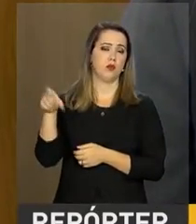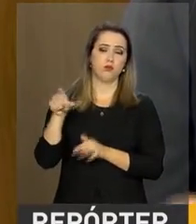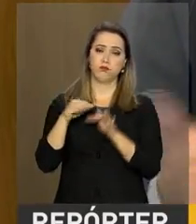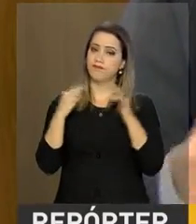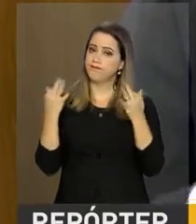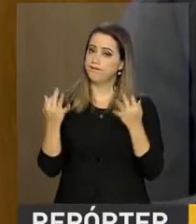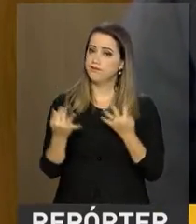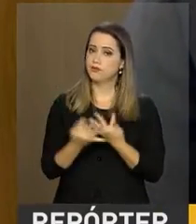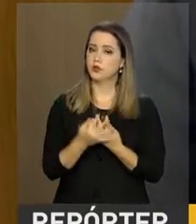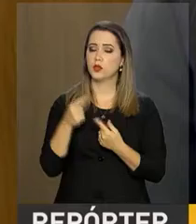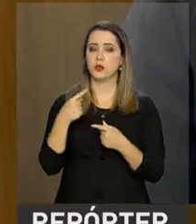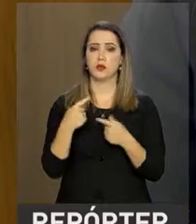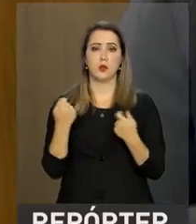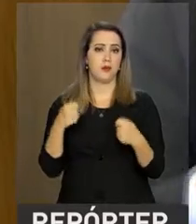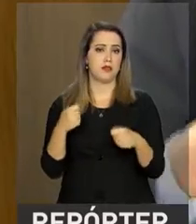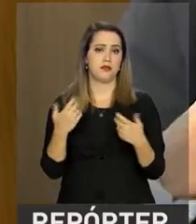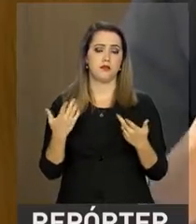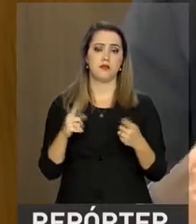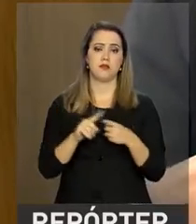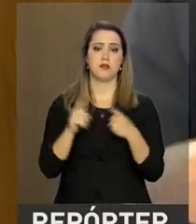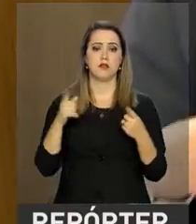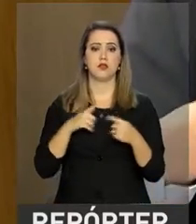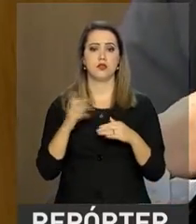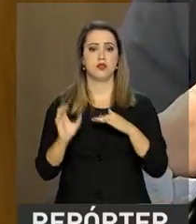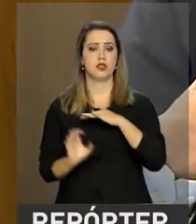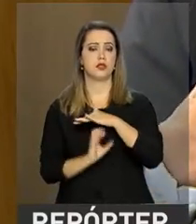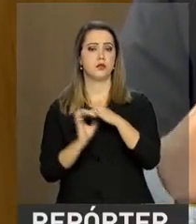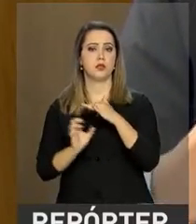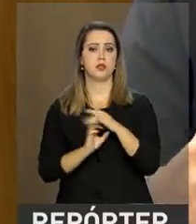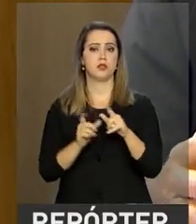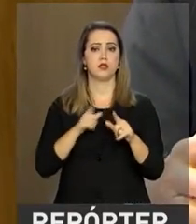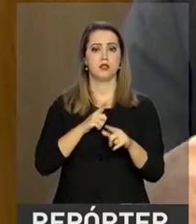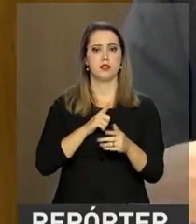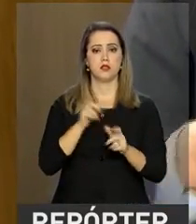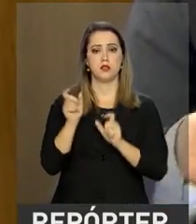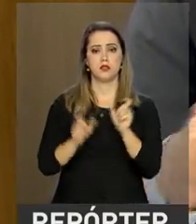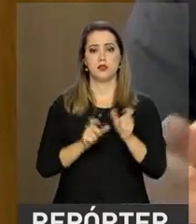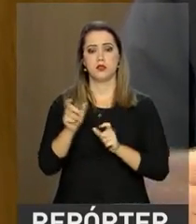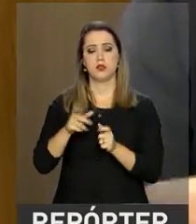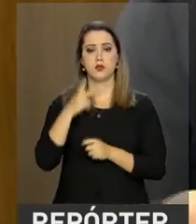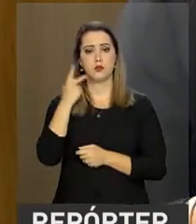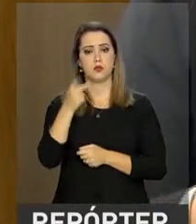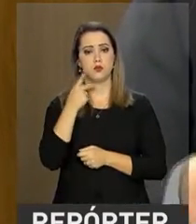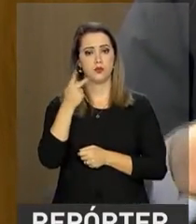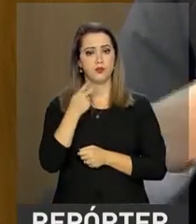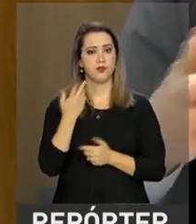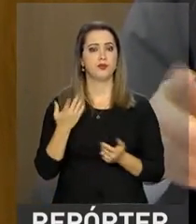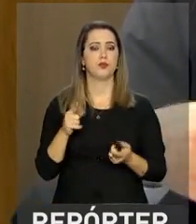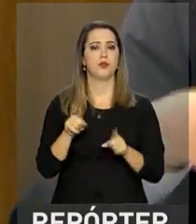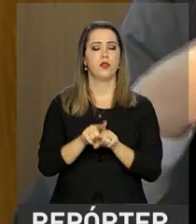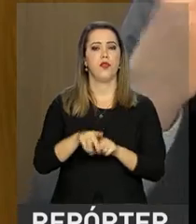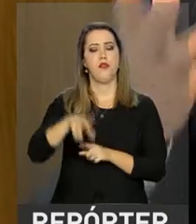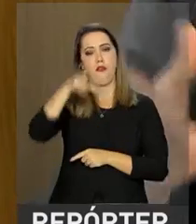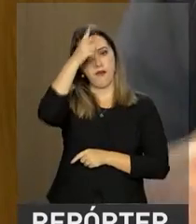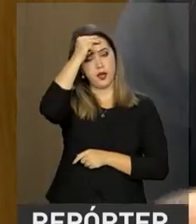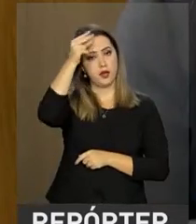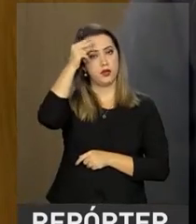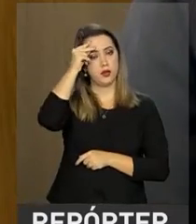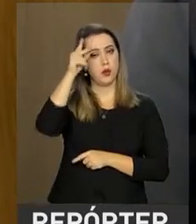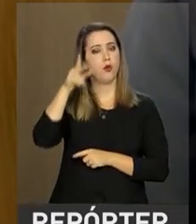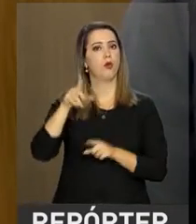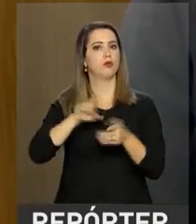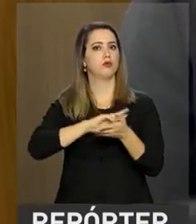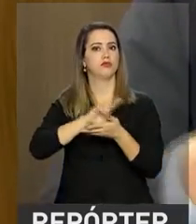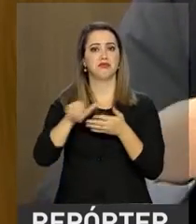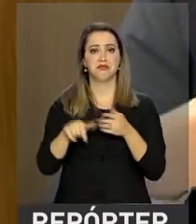benefícios do bolsa família sem precisar de empresários tinham pessoas é políticos né a vereadores até prefeitos